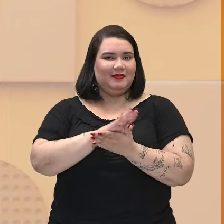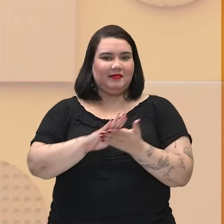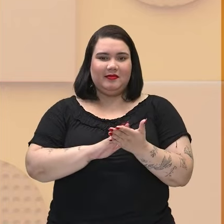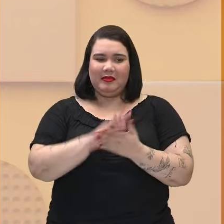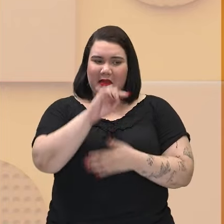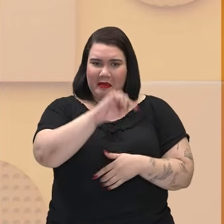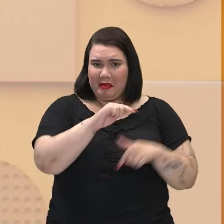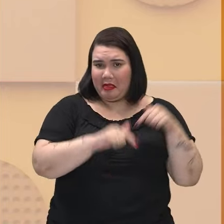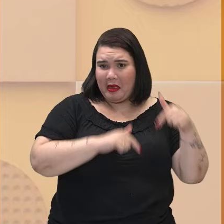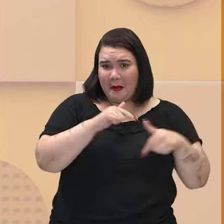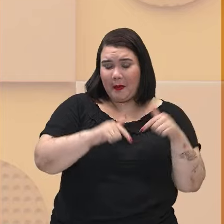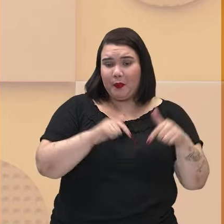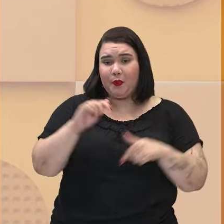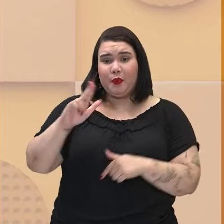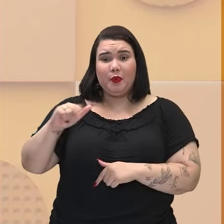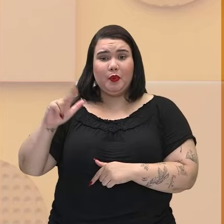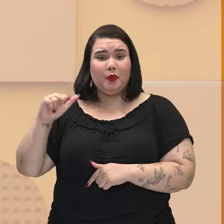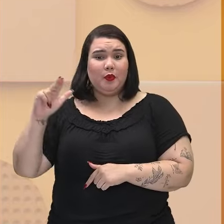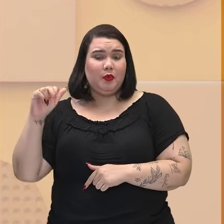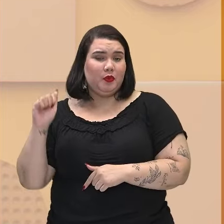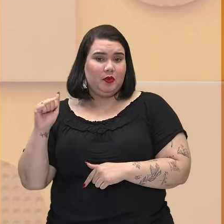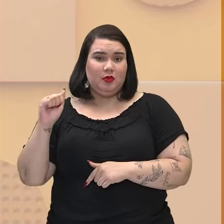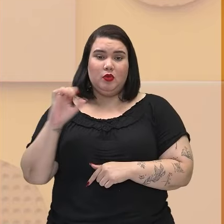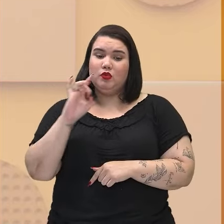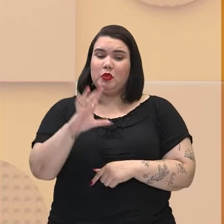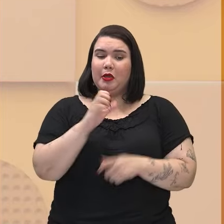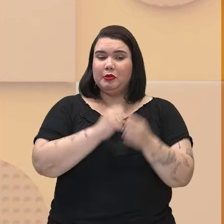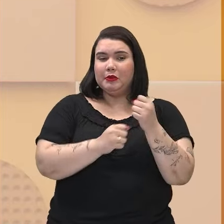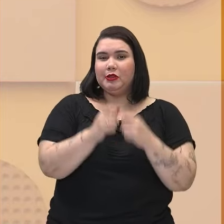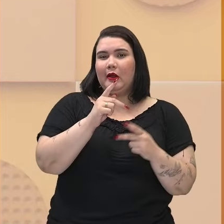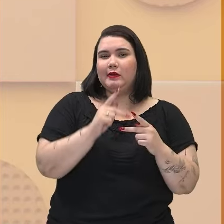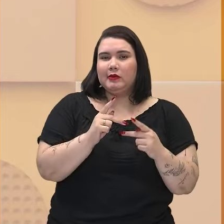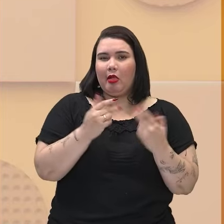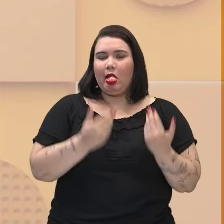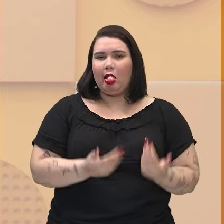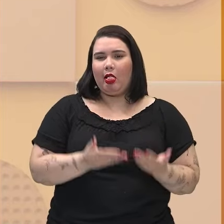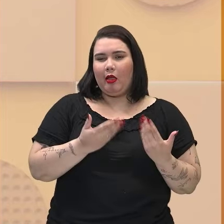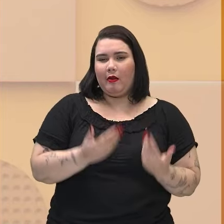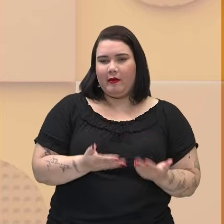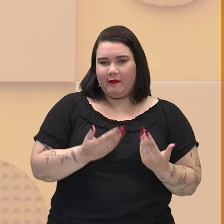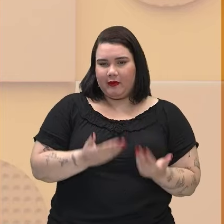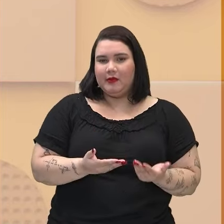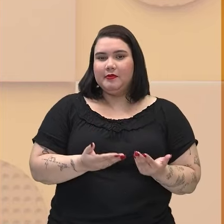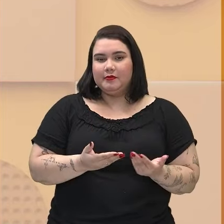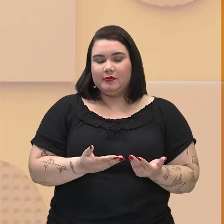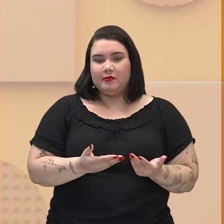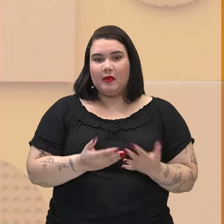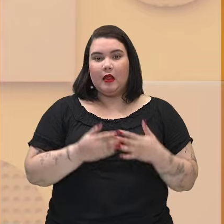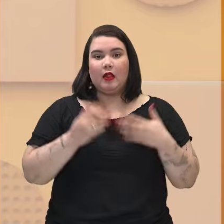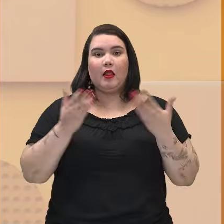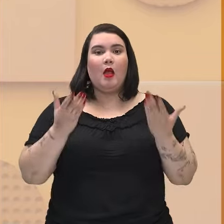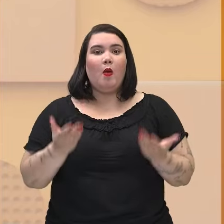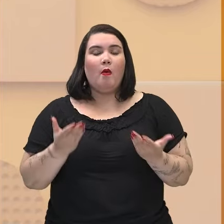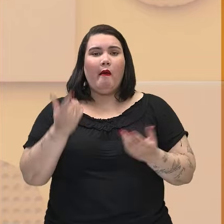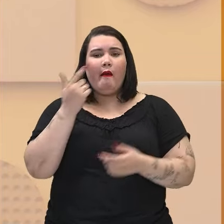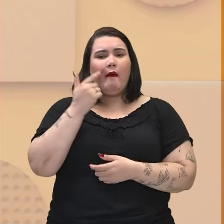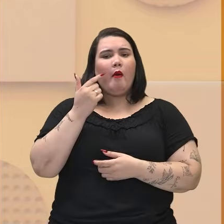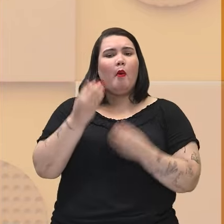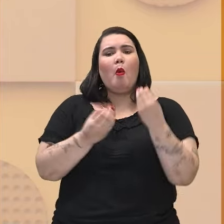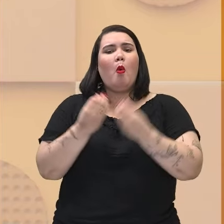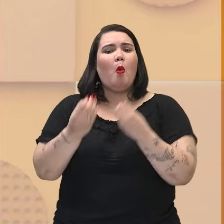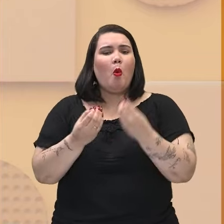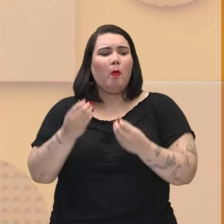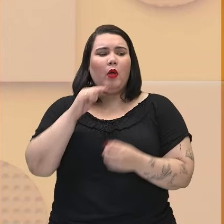nobreza trabalhava no pesado, ou no máximo cargos administrativos, né? Então o que é que vai acontecer? Adivinha de onde vem